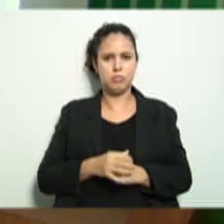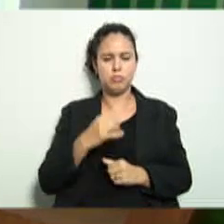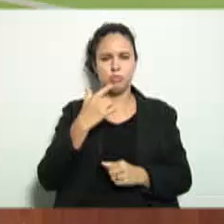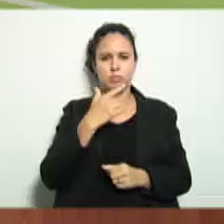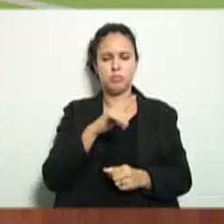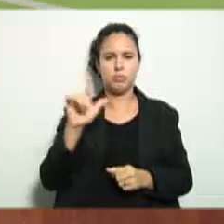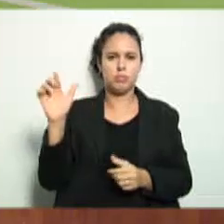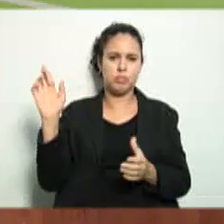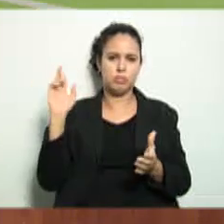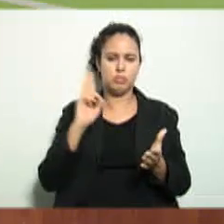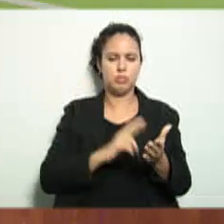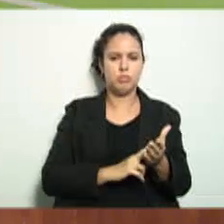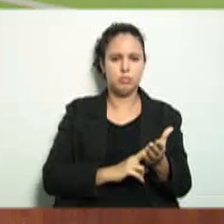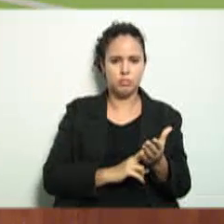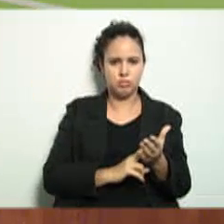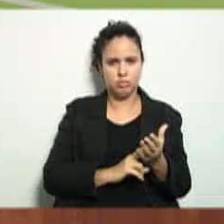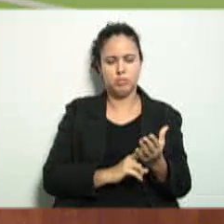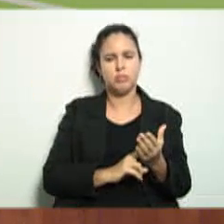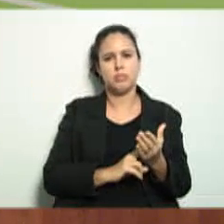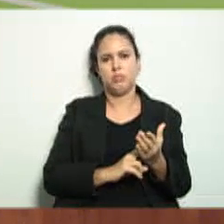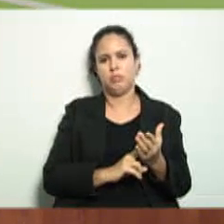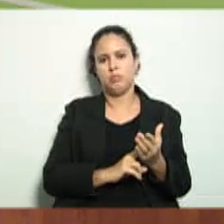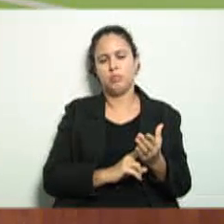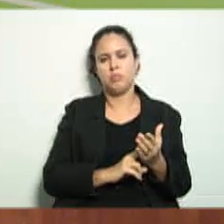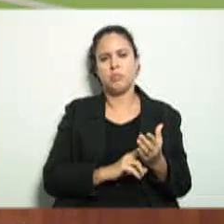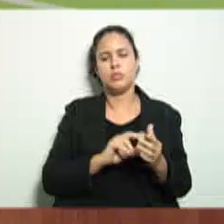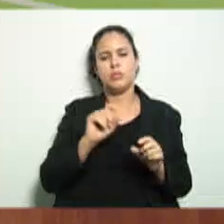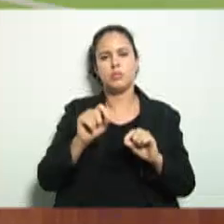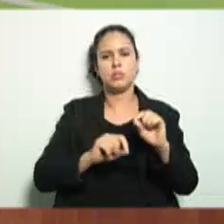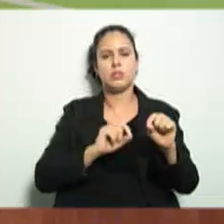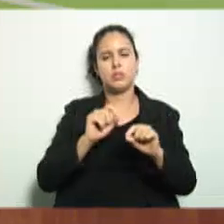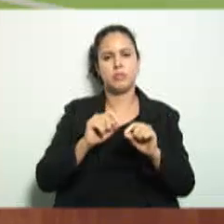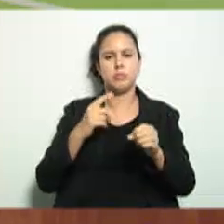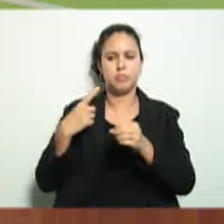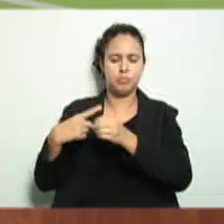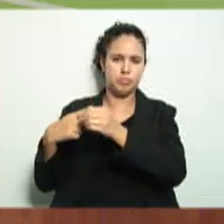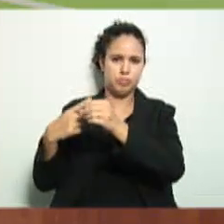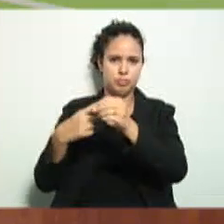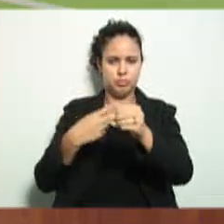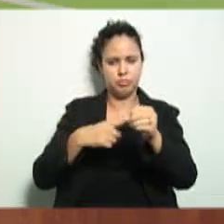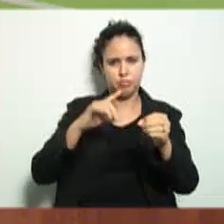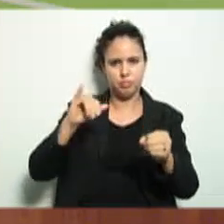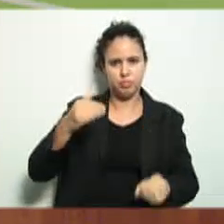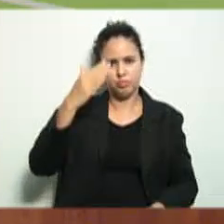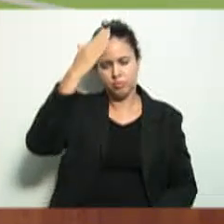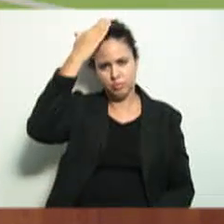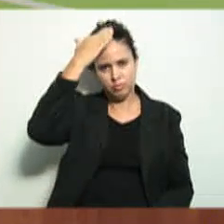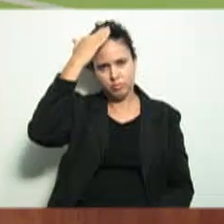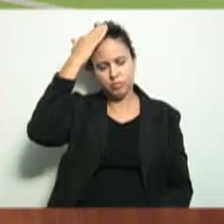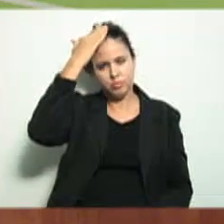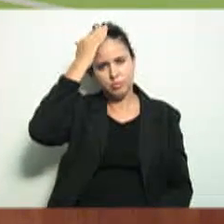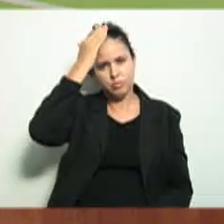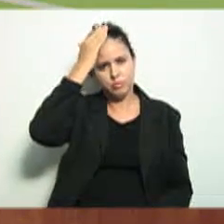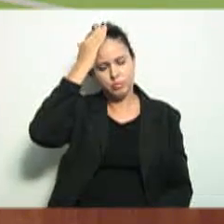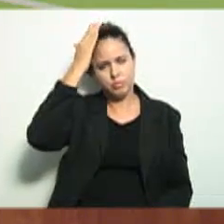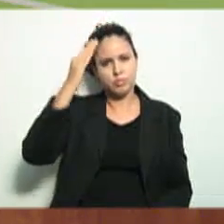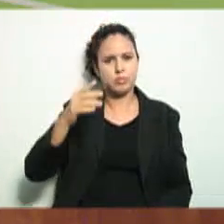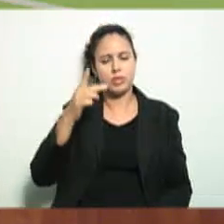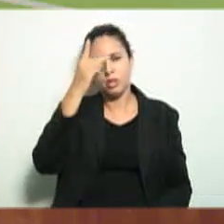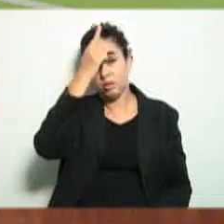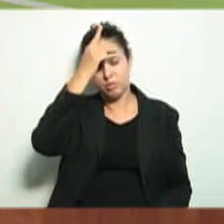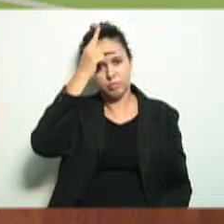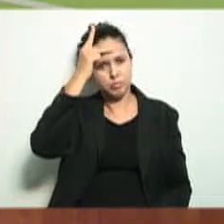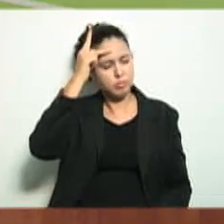lá de Jorge Teixeira, creio que de Ji-Paraná também. Ela cresceu ali, além